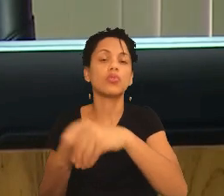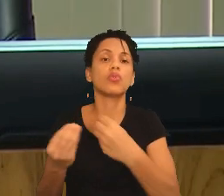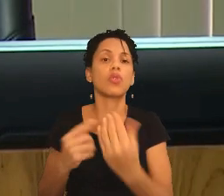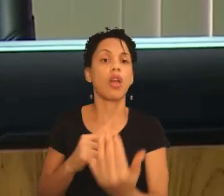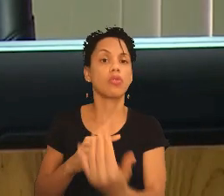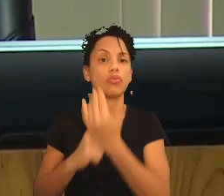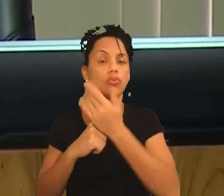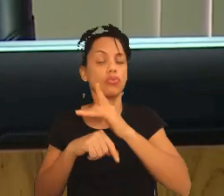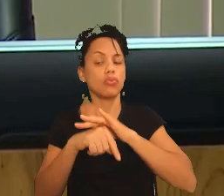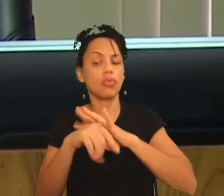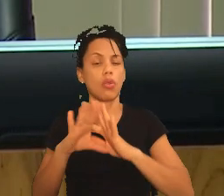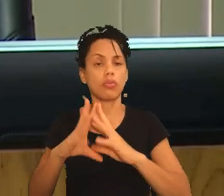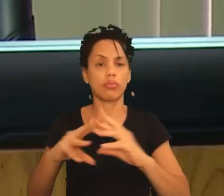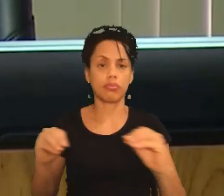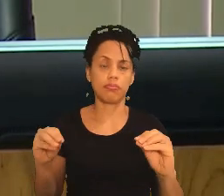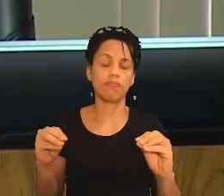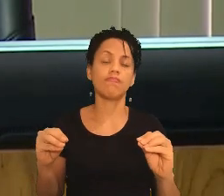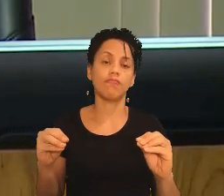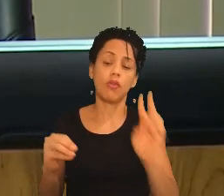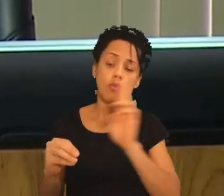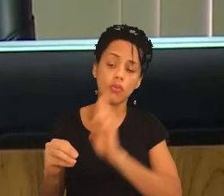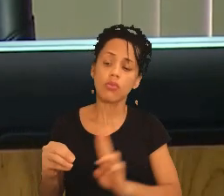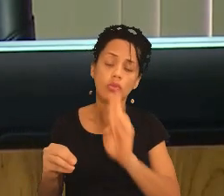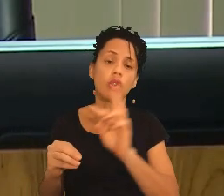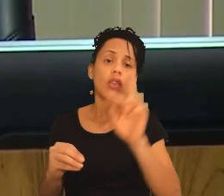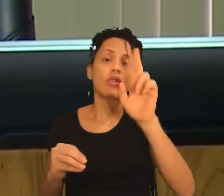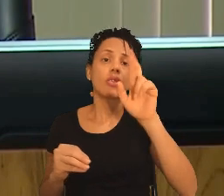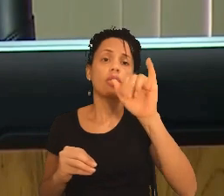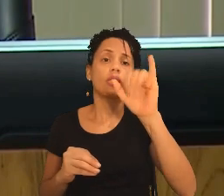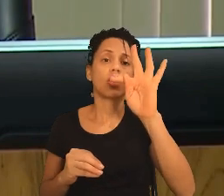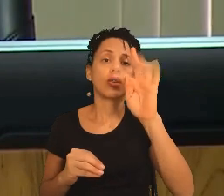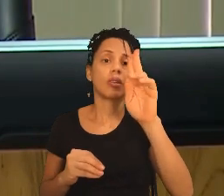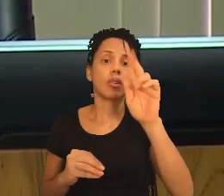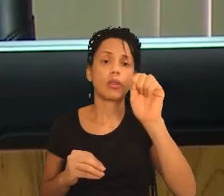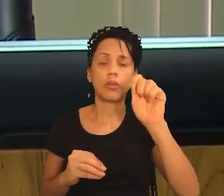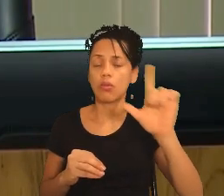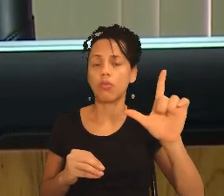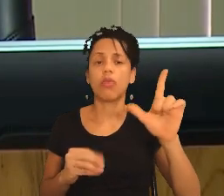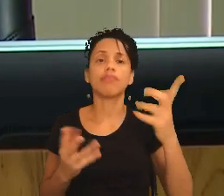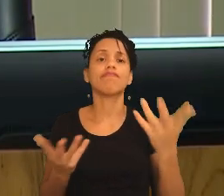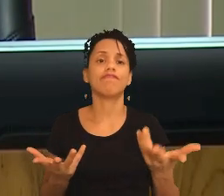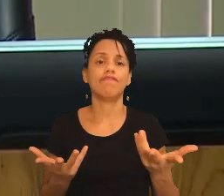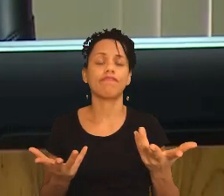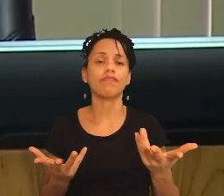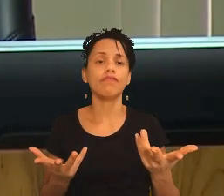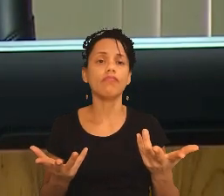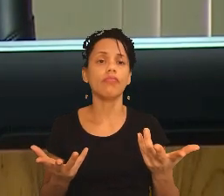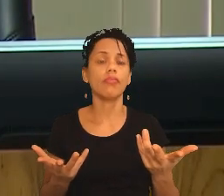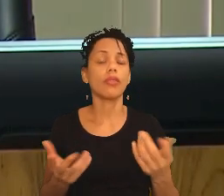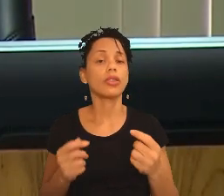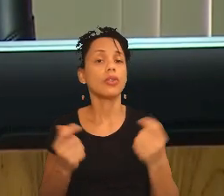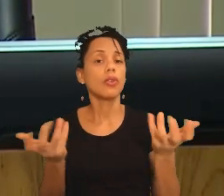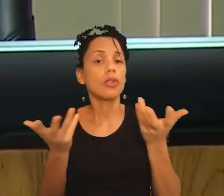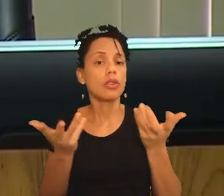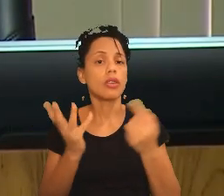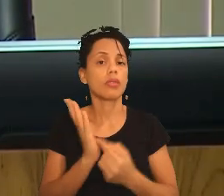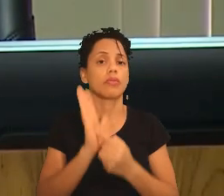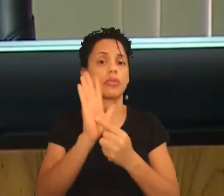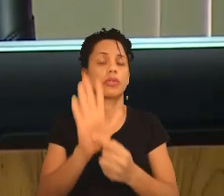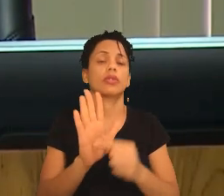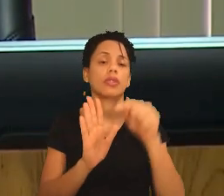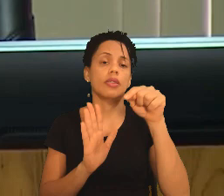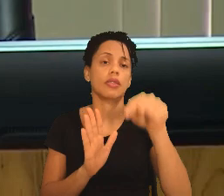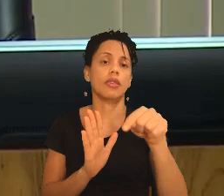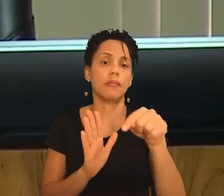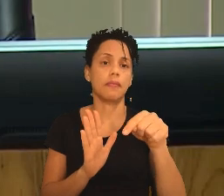Existiam peixes que também participavam de rituais de cura, para medicina, e tudo isso se perdeu com o rompimento da barragem